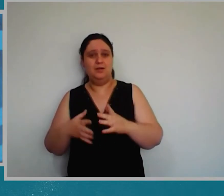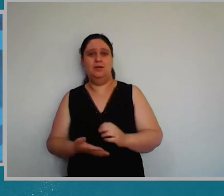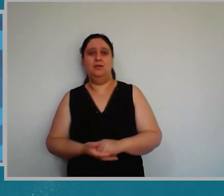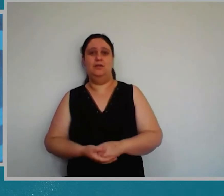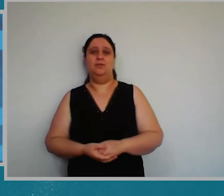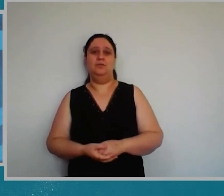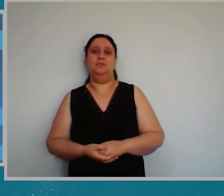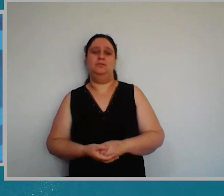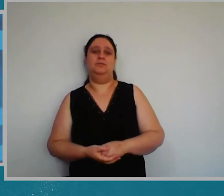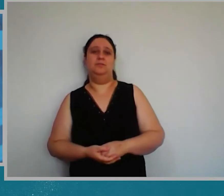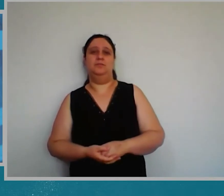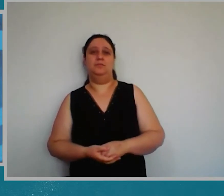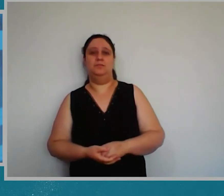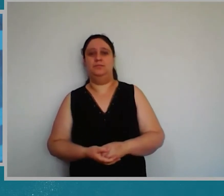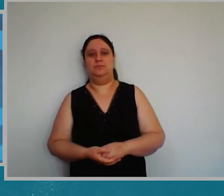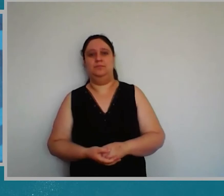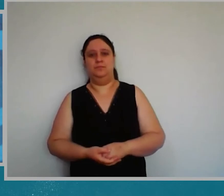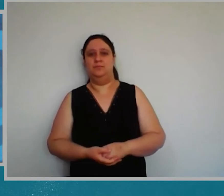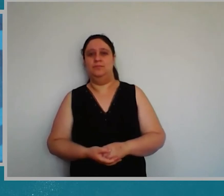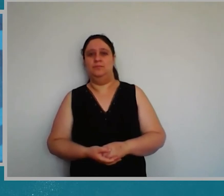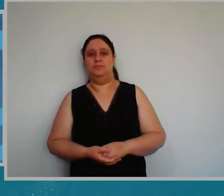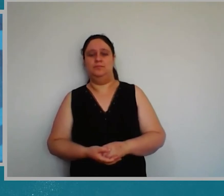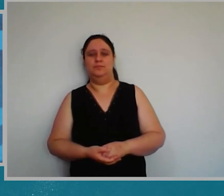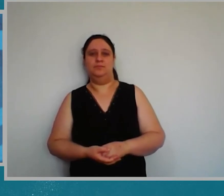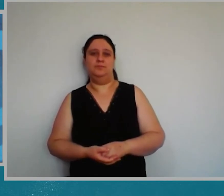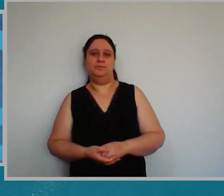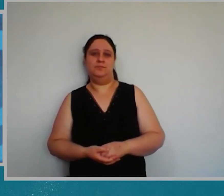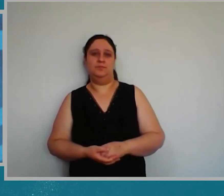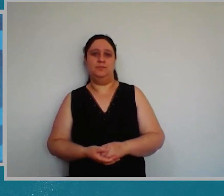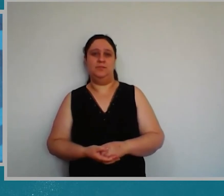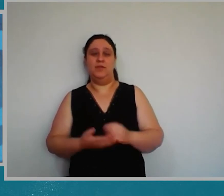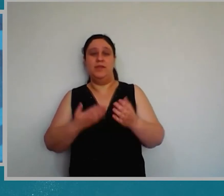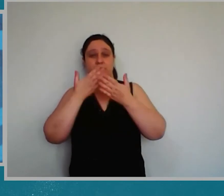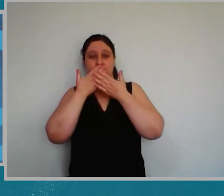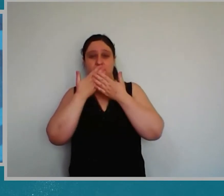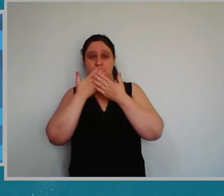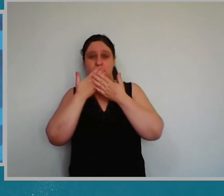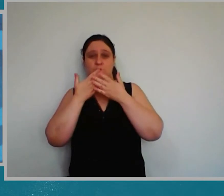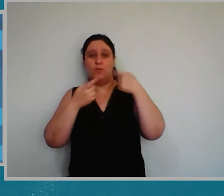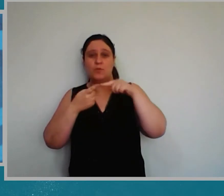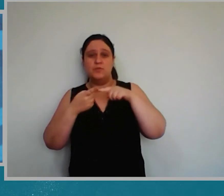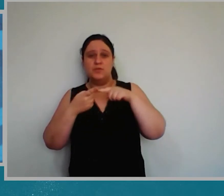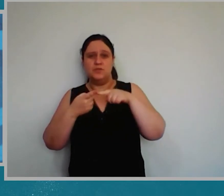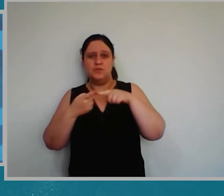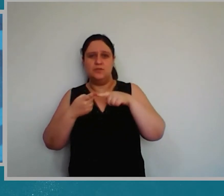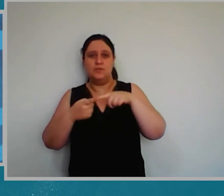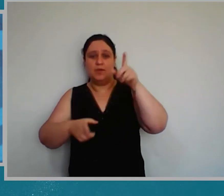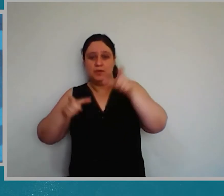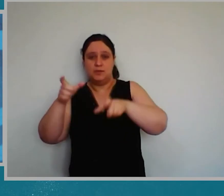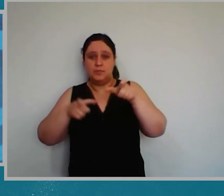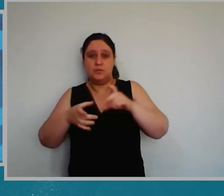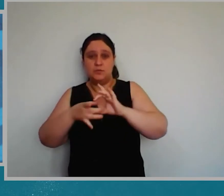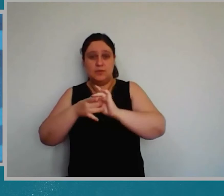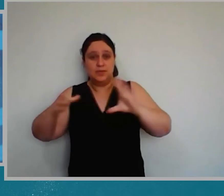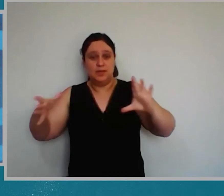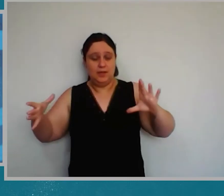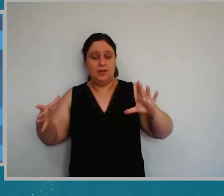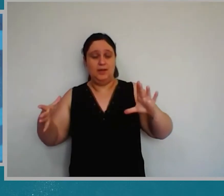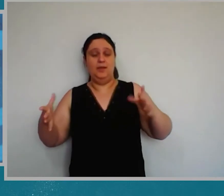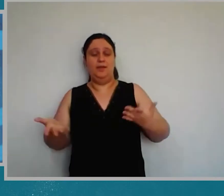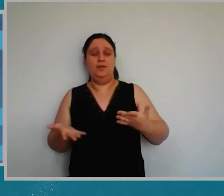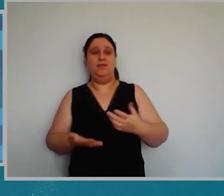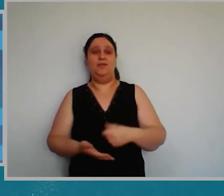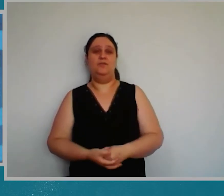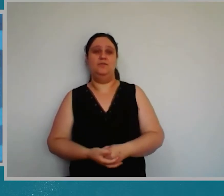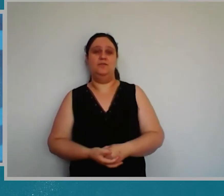O jejum é para libertar as pessoas das ruas. Não é esse o jejum que escolhi, que